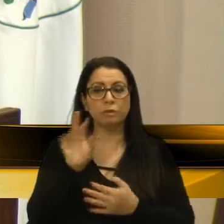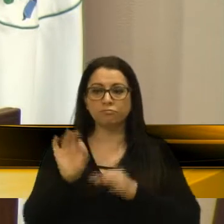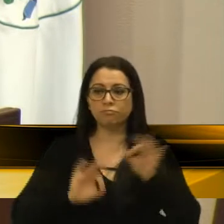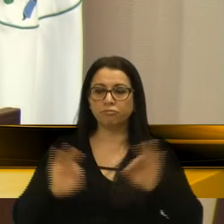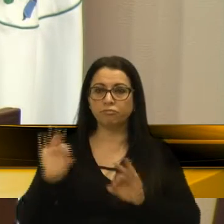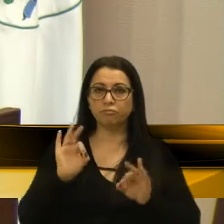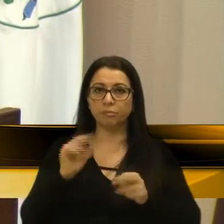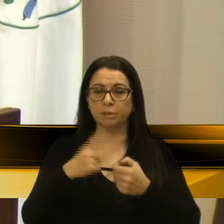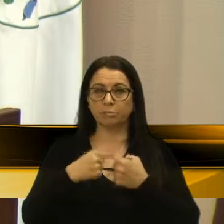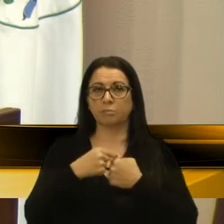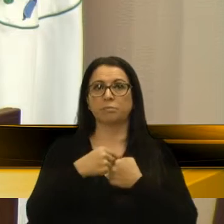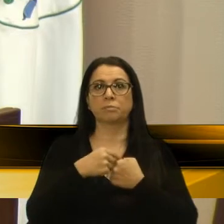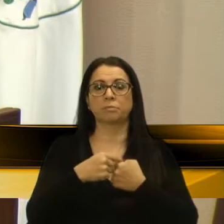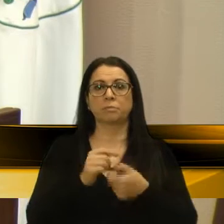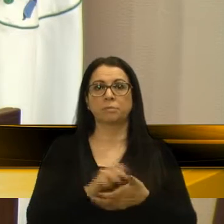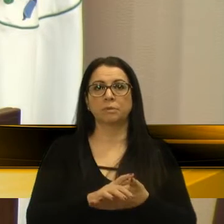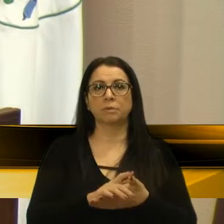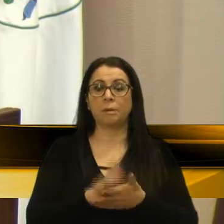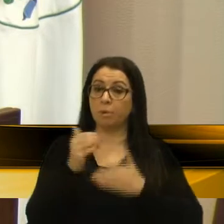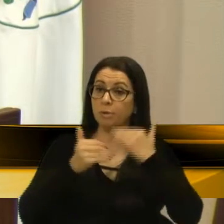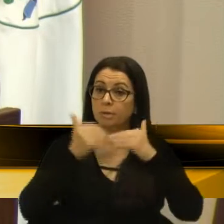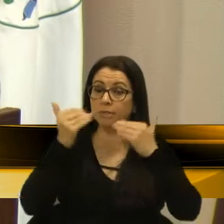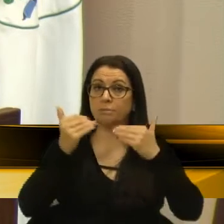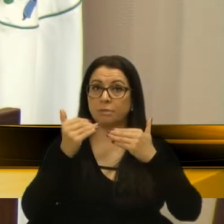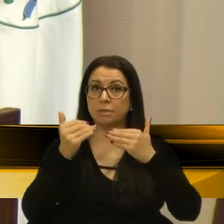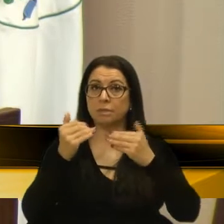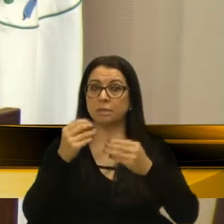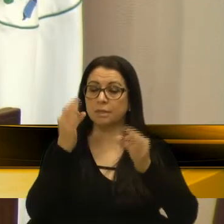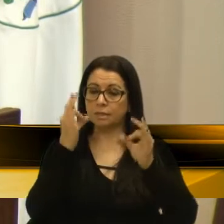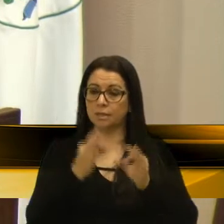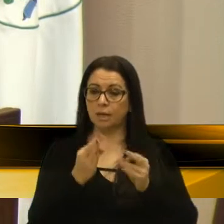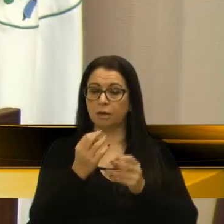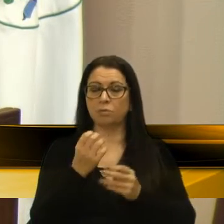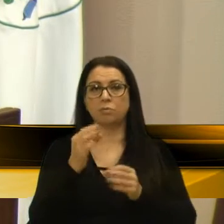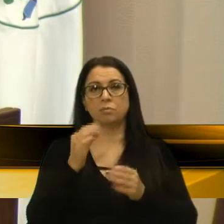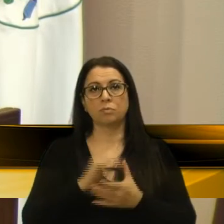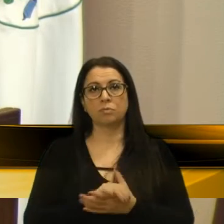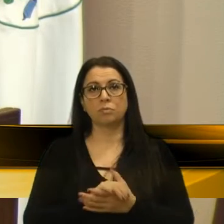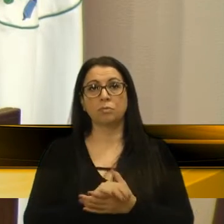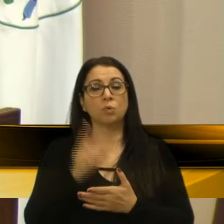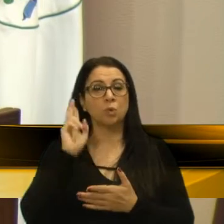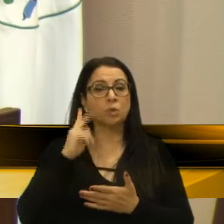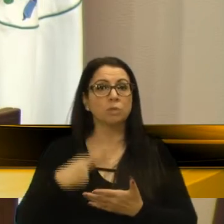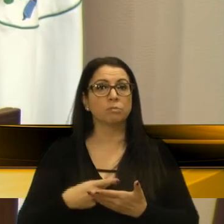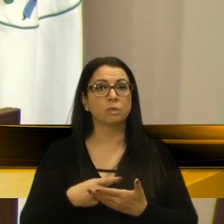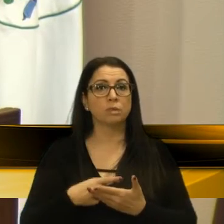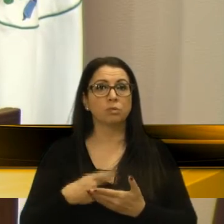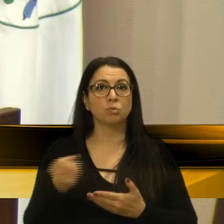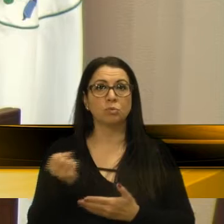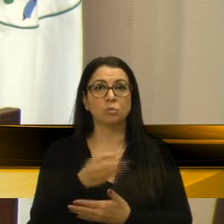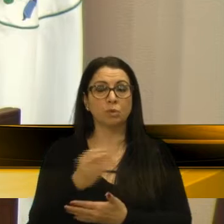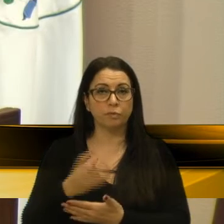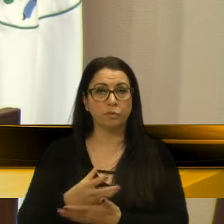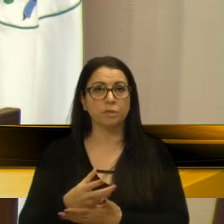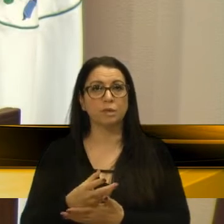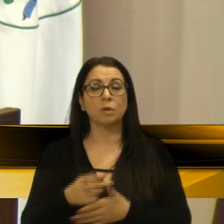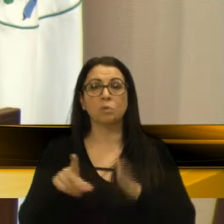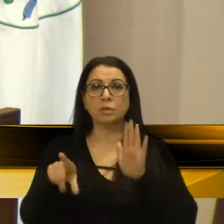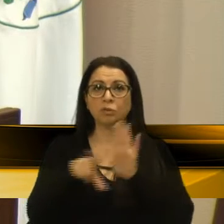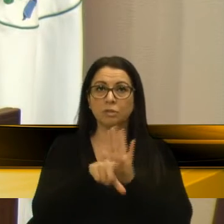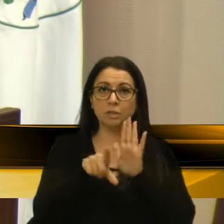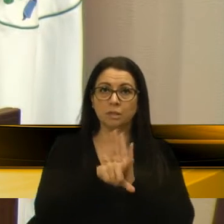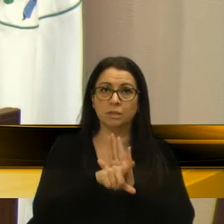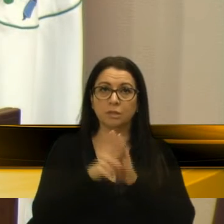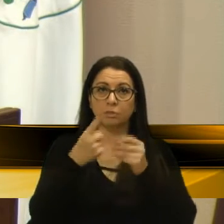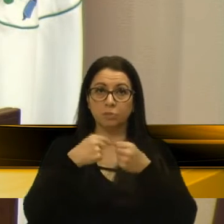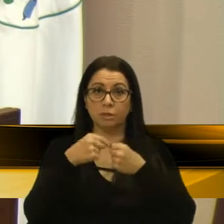nosso município para um crescimento sólido e eficaz. O reconhecimento da inovação na legislação